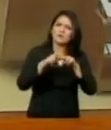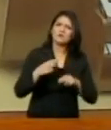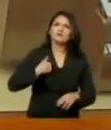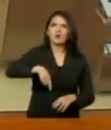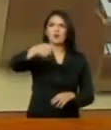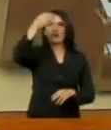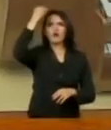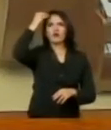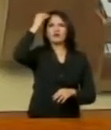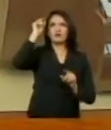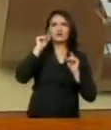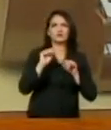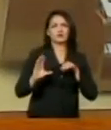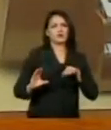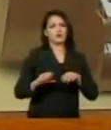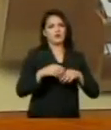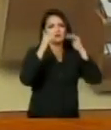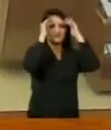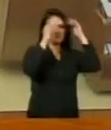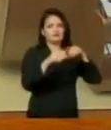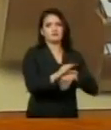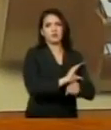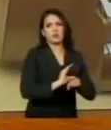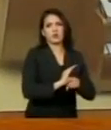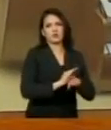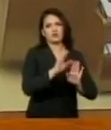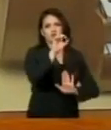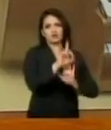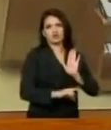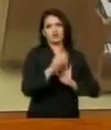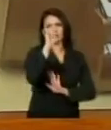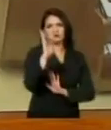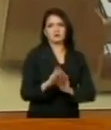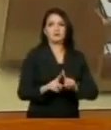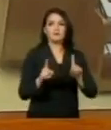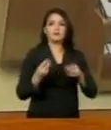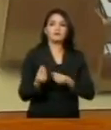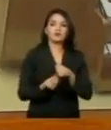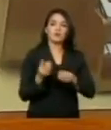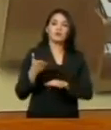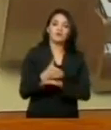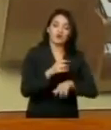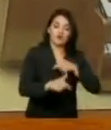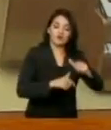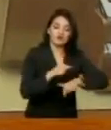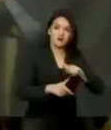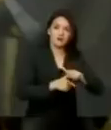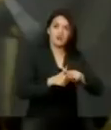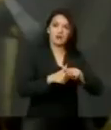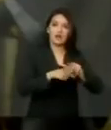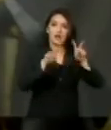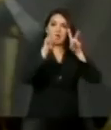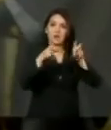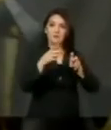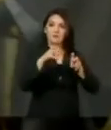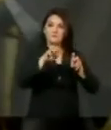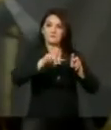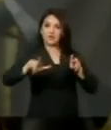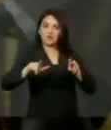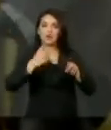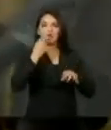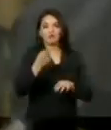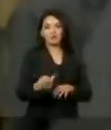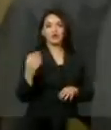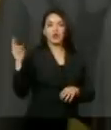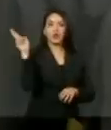da consolidação do direito privado brasileiro mas como eu fui pra trabalhar na área penal me dei conta da urgência que tem a constitucionaliza são do